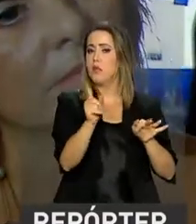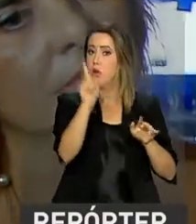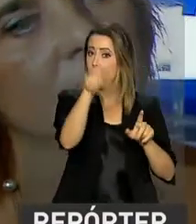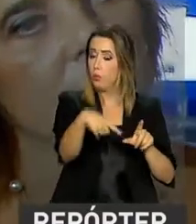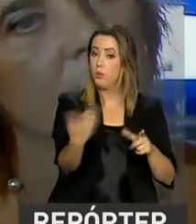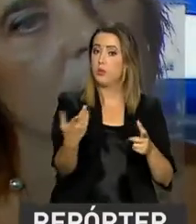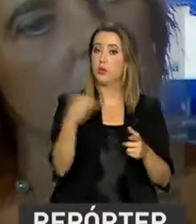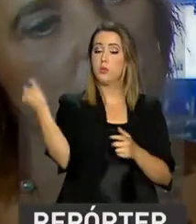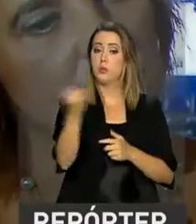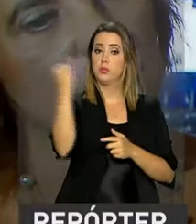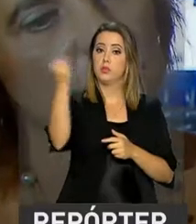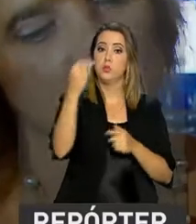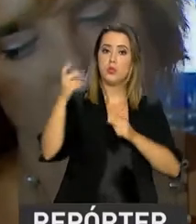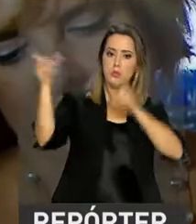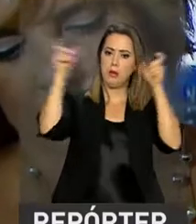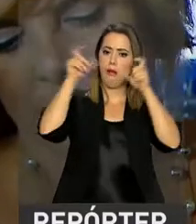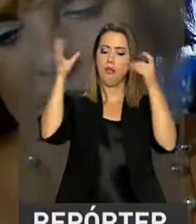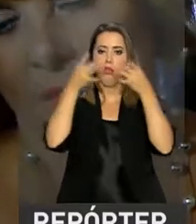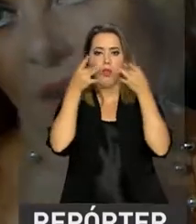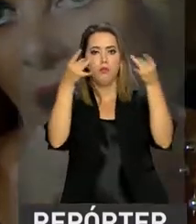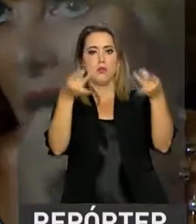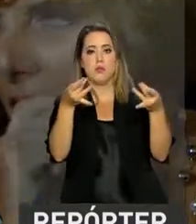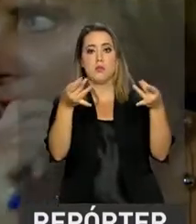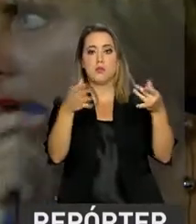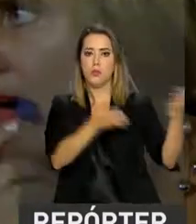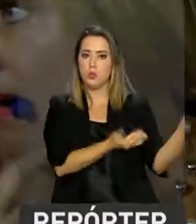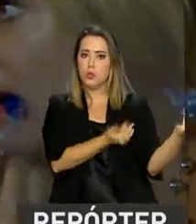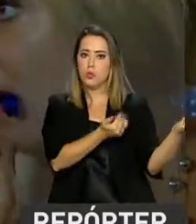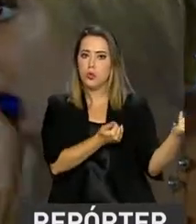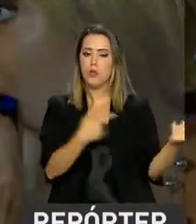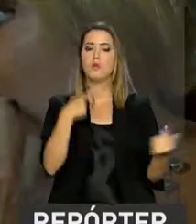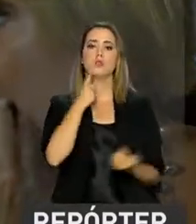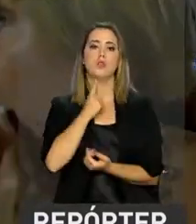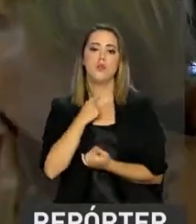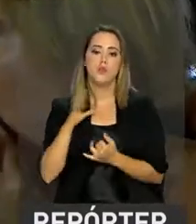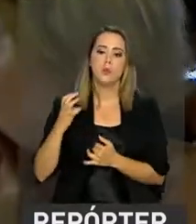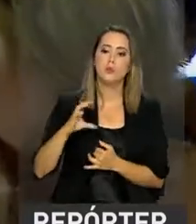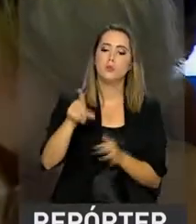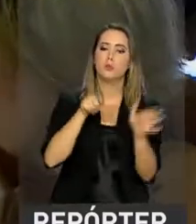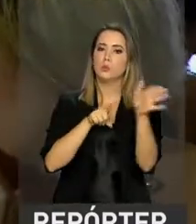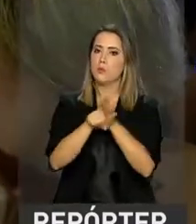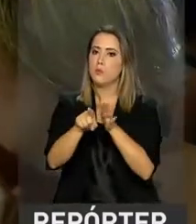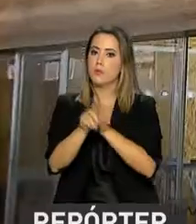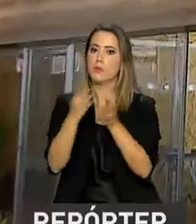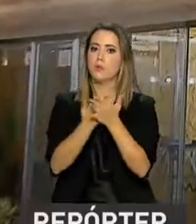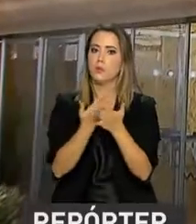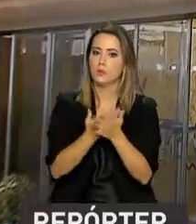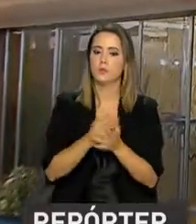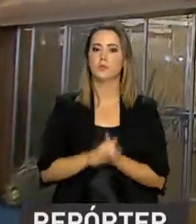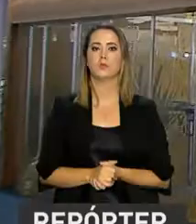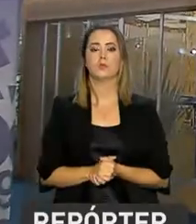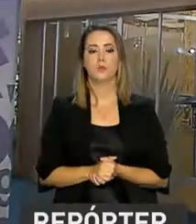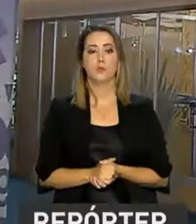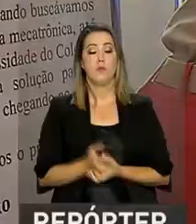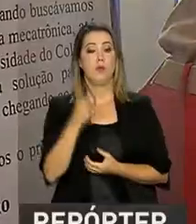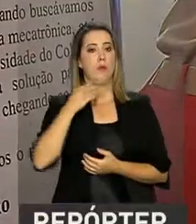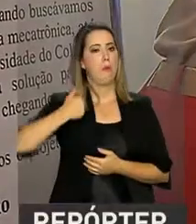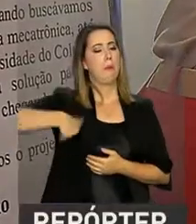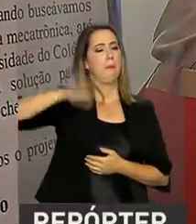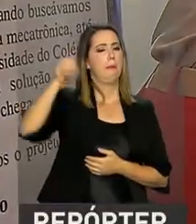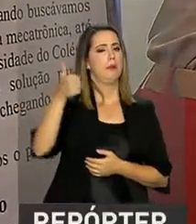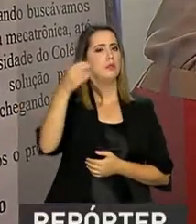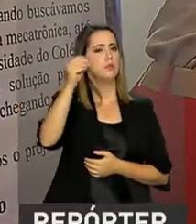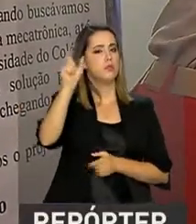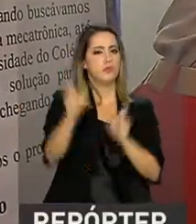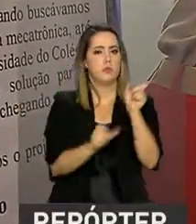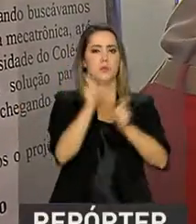que temos para despertar no jovem a sua vocação para a ciência, para a pesquisa, para a inovação. A expectativa é que mais de 100 mil